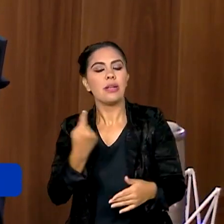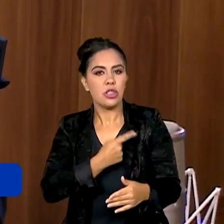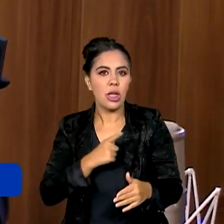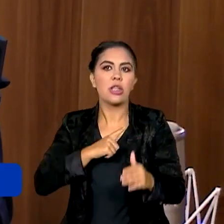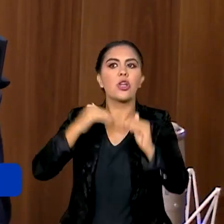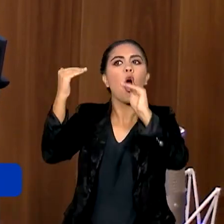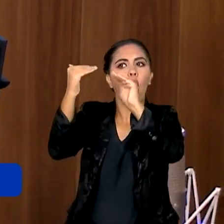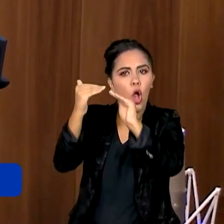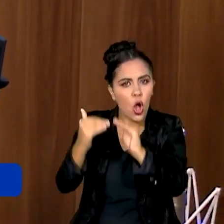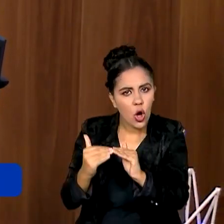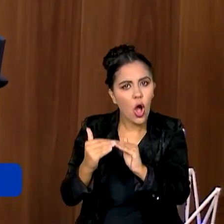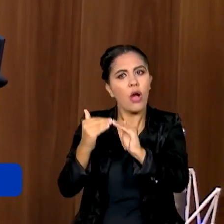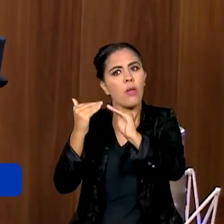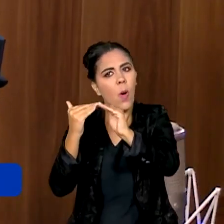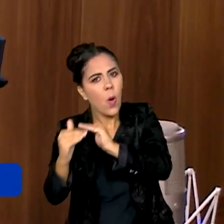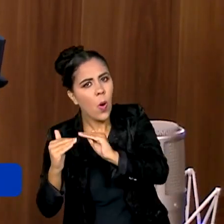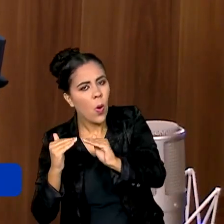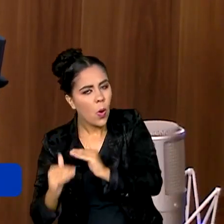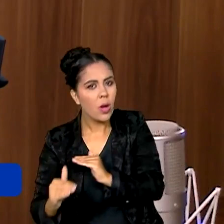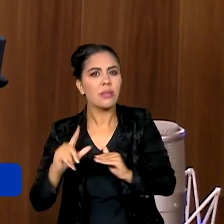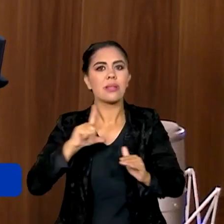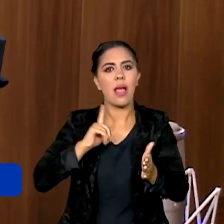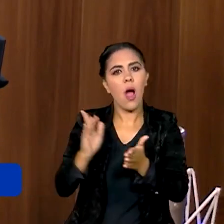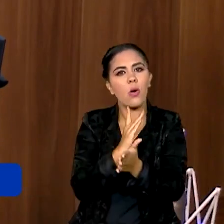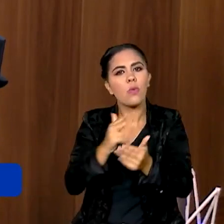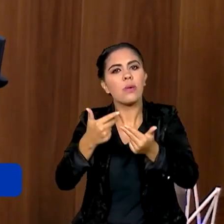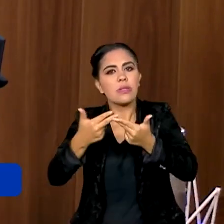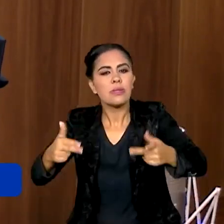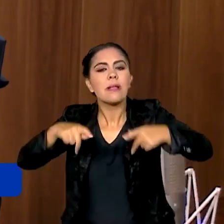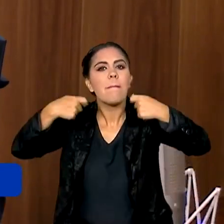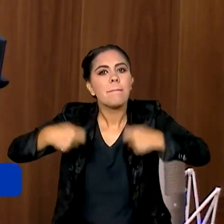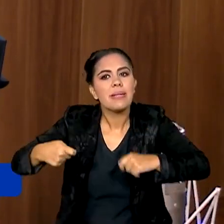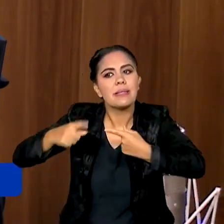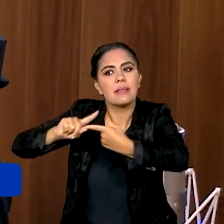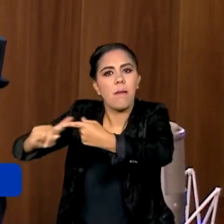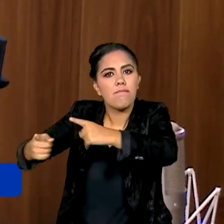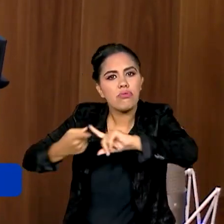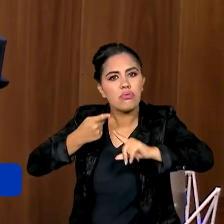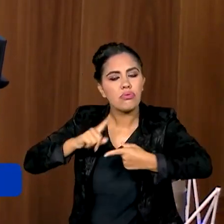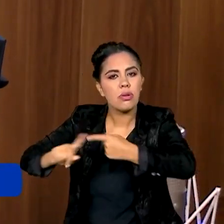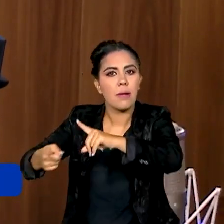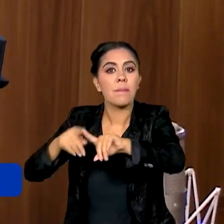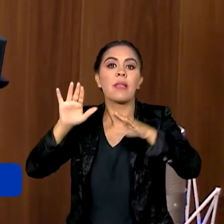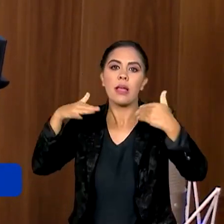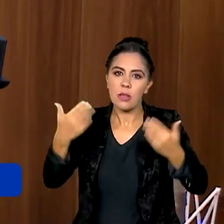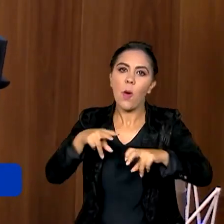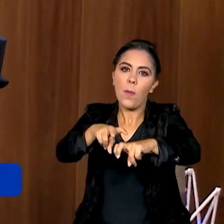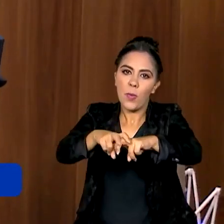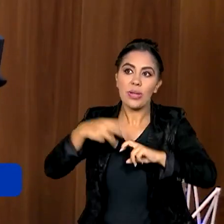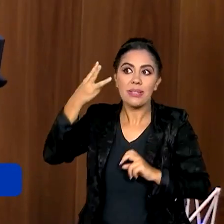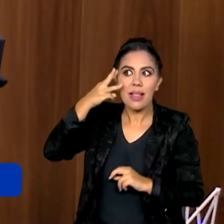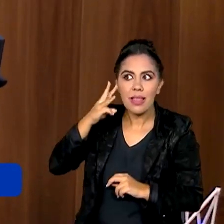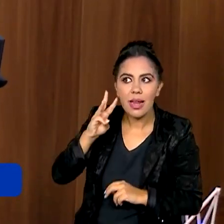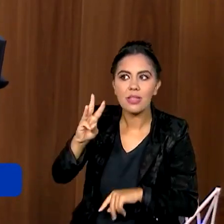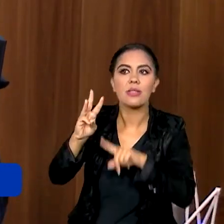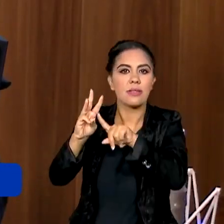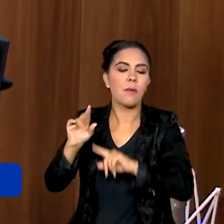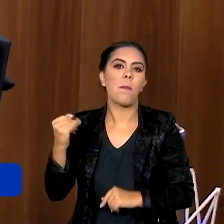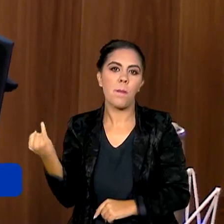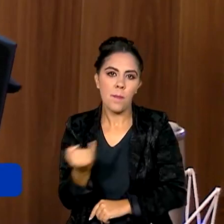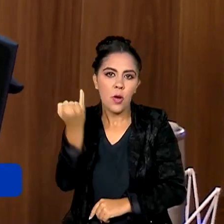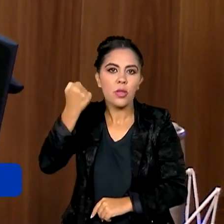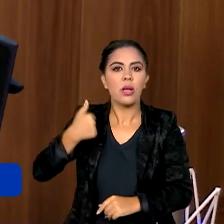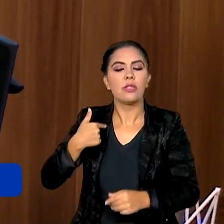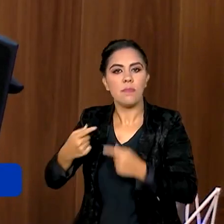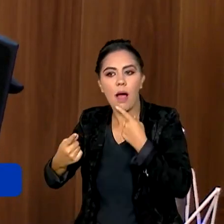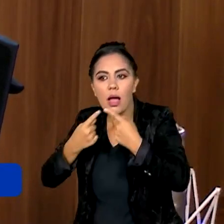concordância, temos esse ponto ainda que precisa de entendimento. Então, esses 3 dias serão utilizados, com certeza, para um diálogo